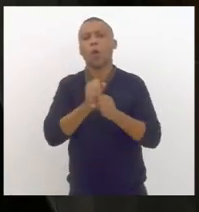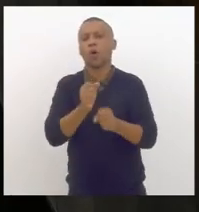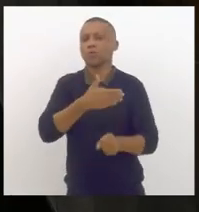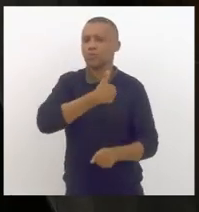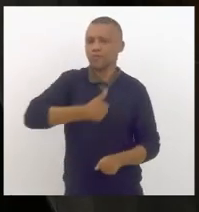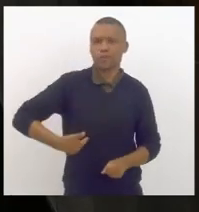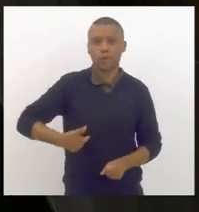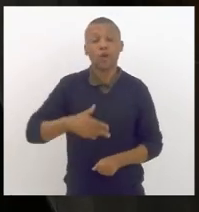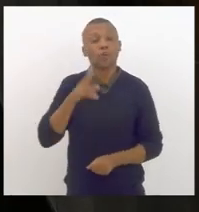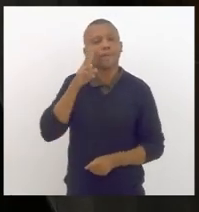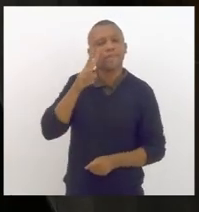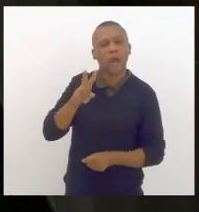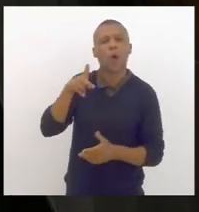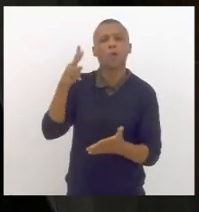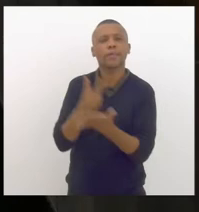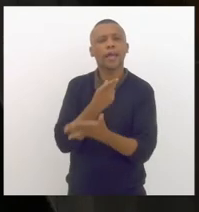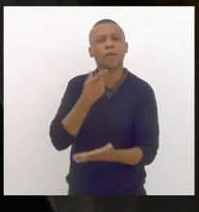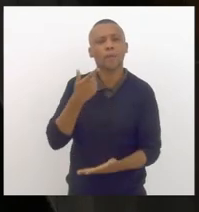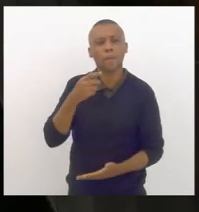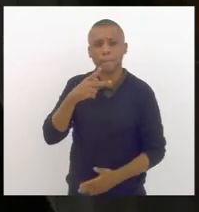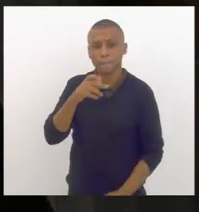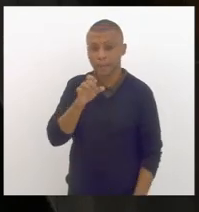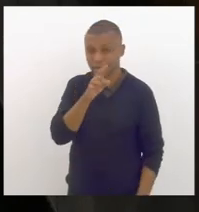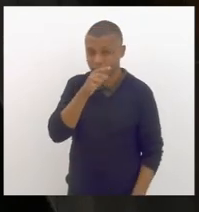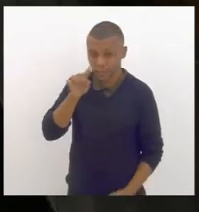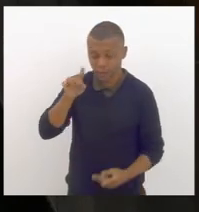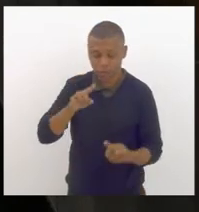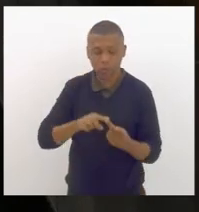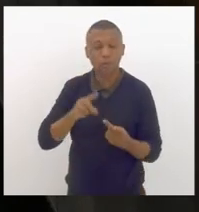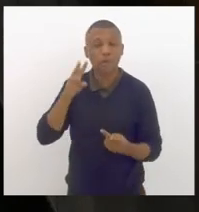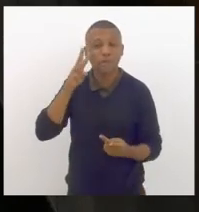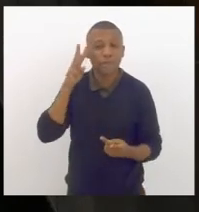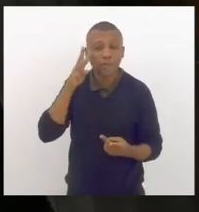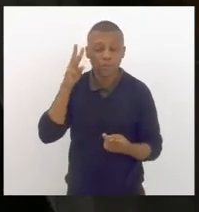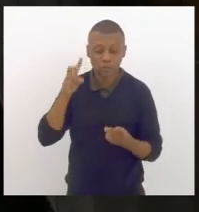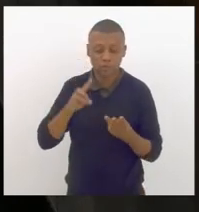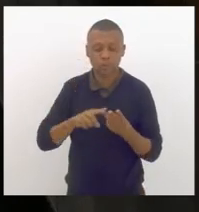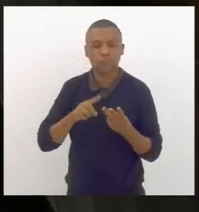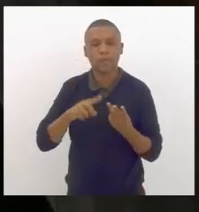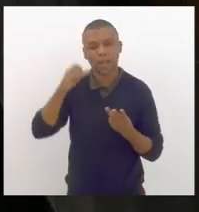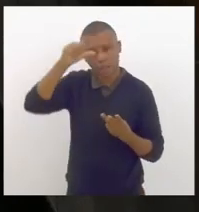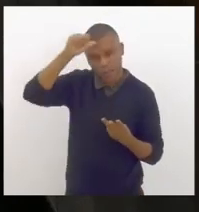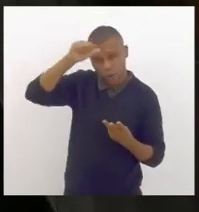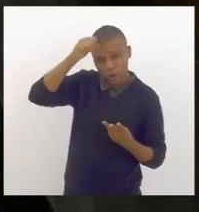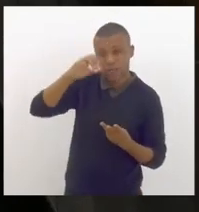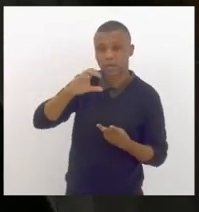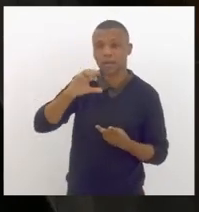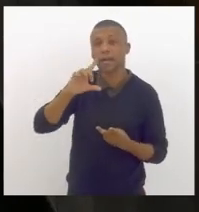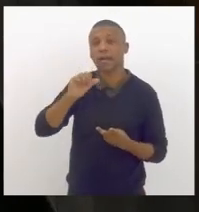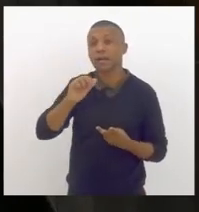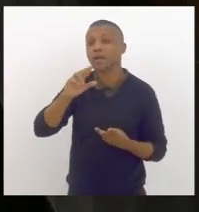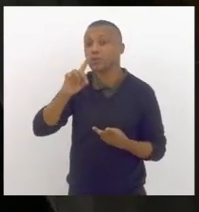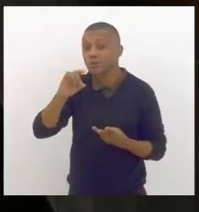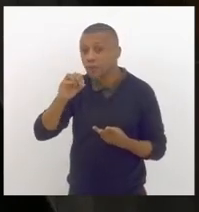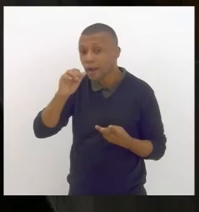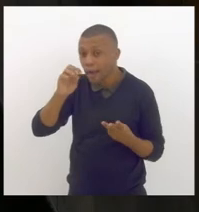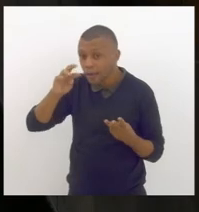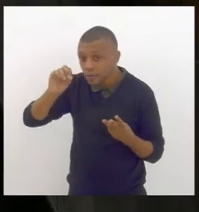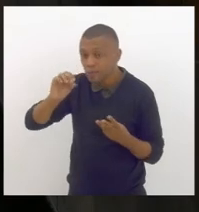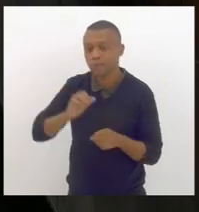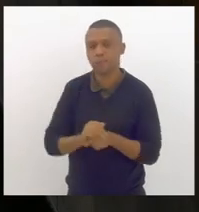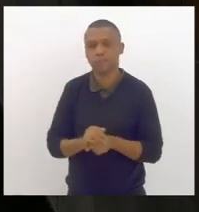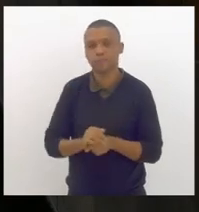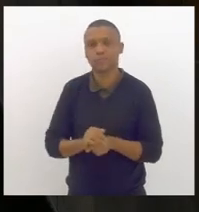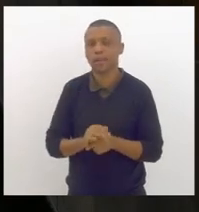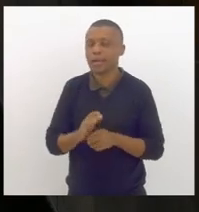eu vi isso acontecer com o Pezão, eu vi isso acontecer com o Witzel e Cláudio Castro, todas as vezes que o Tribunal de Contas recomendou a